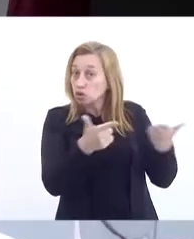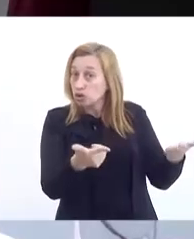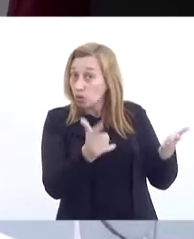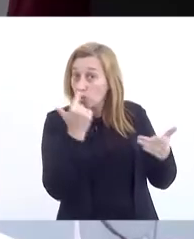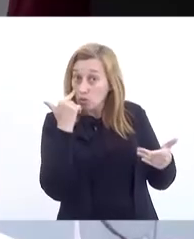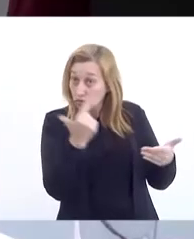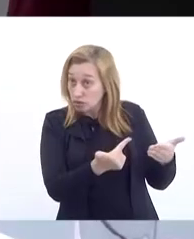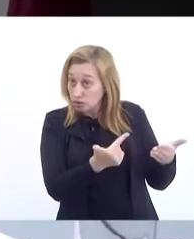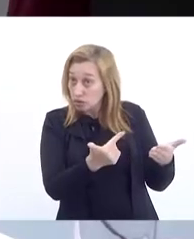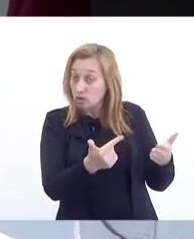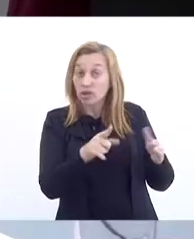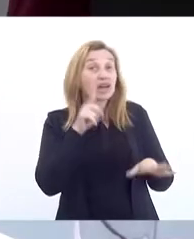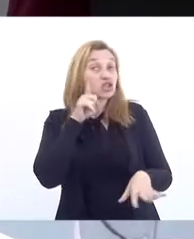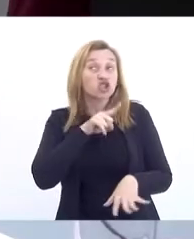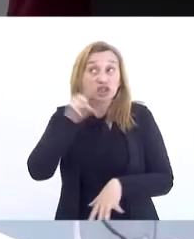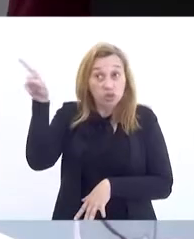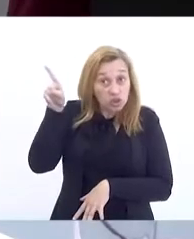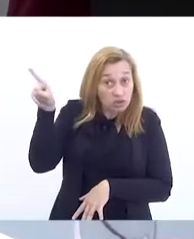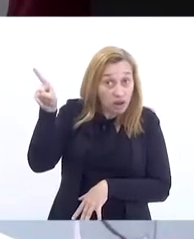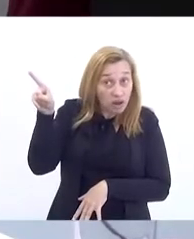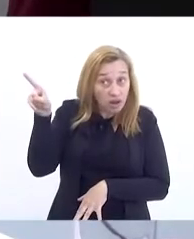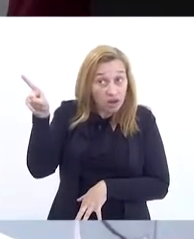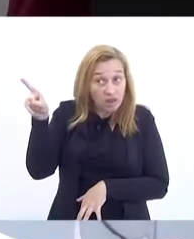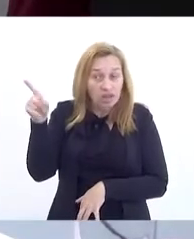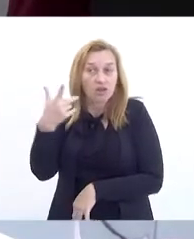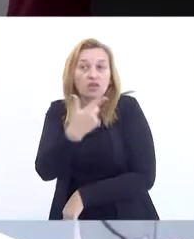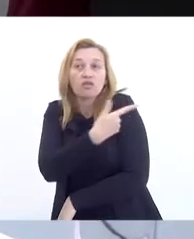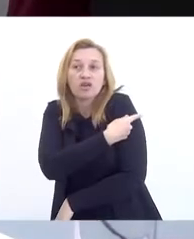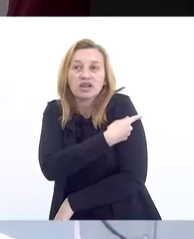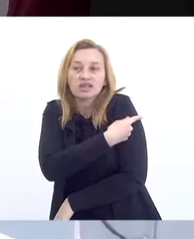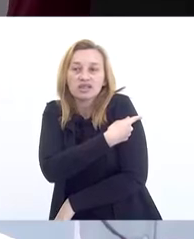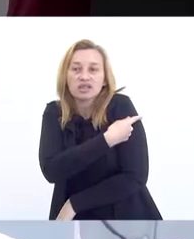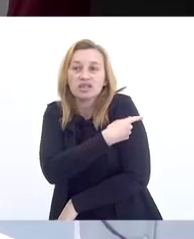aqui, nos Estados Unidos, que